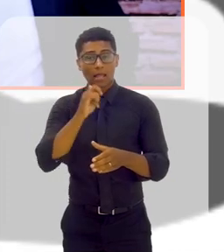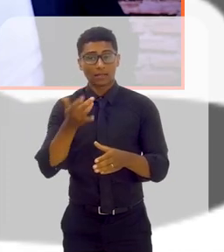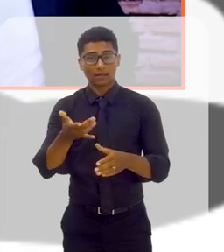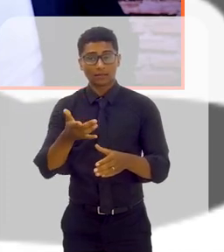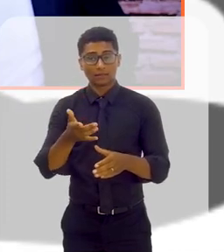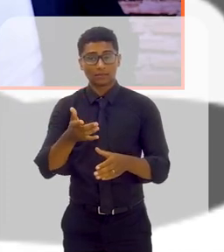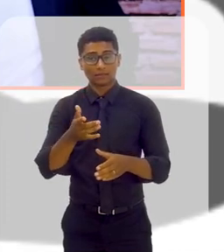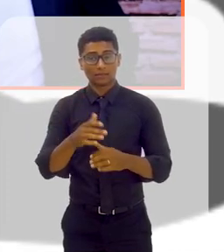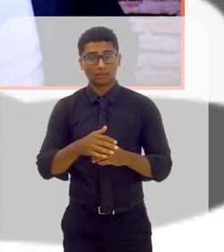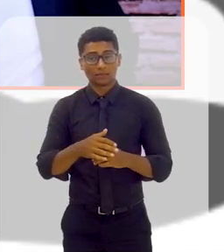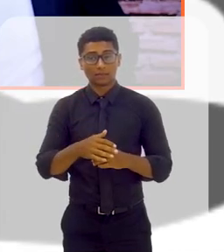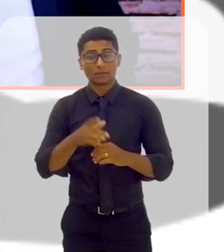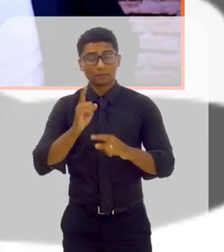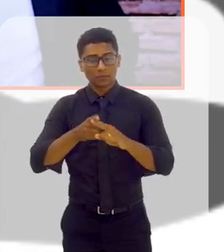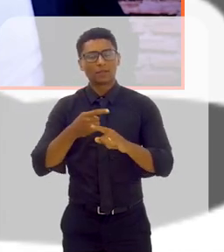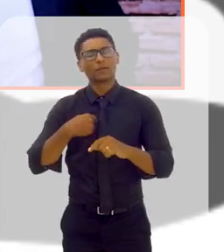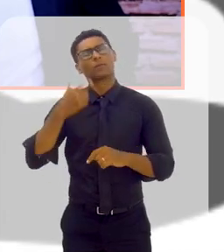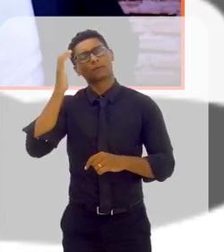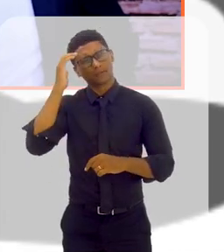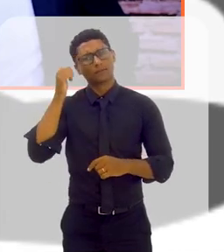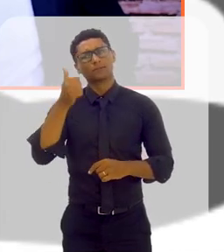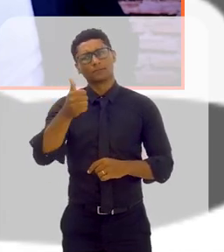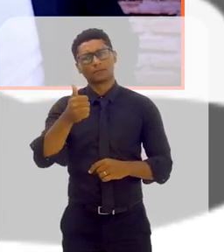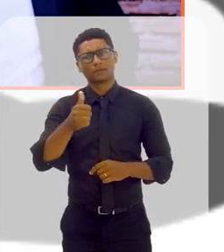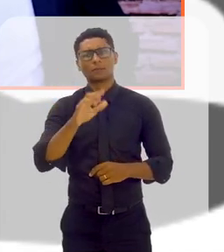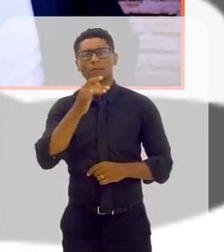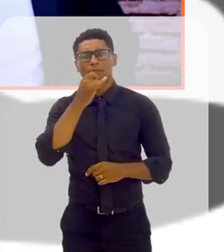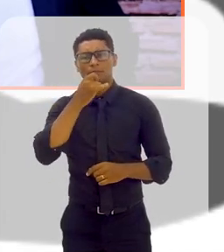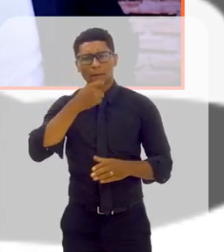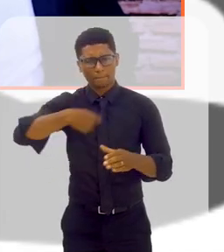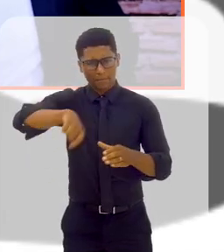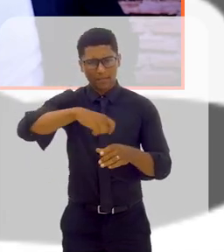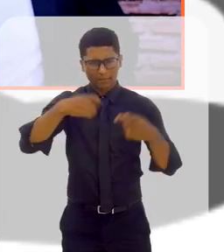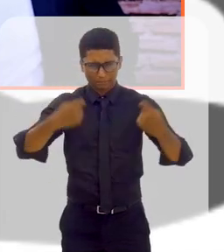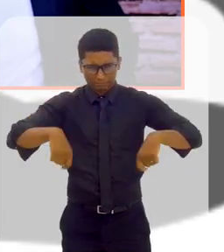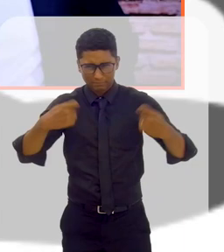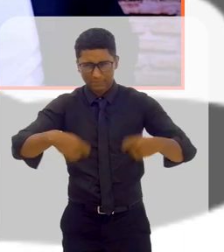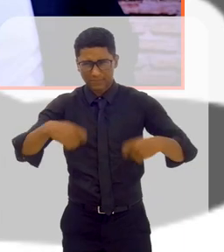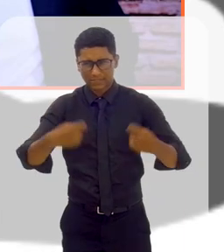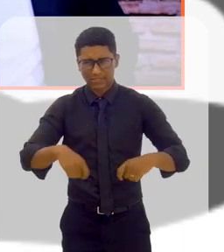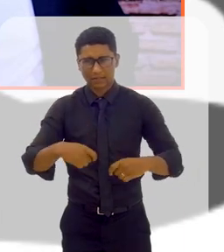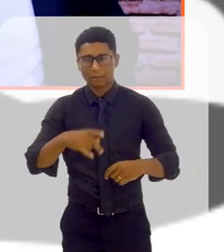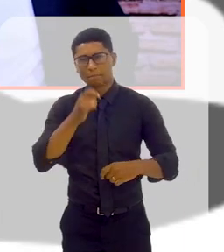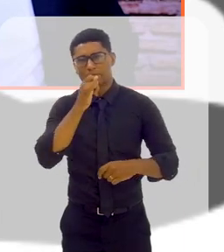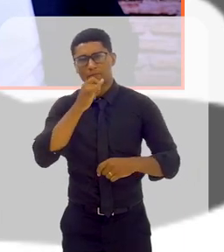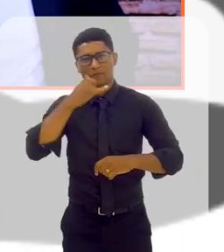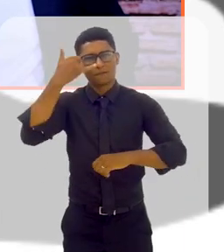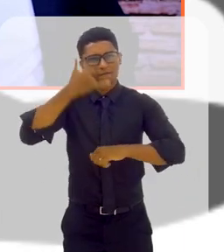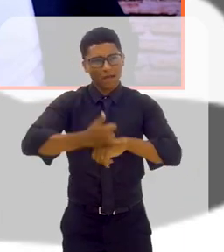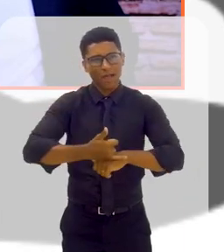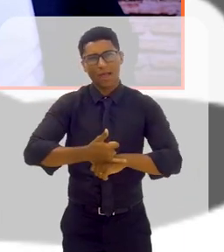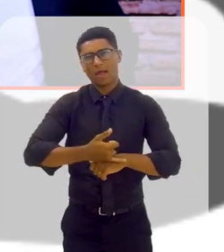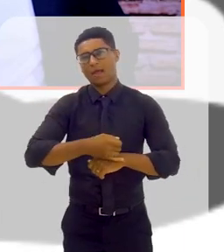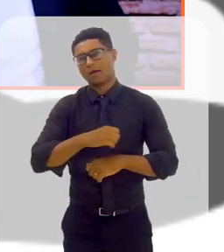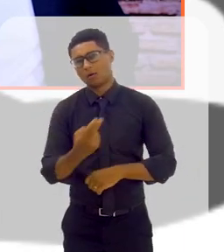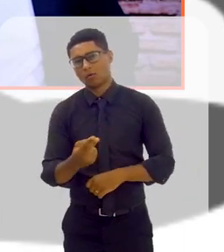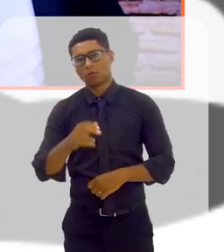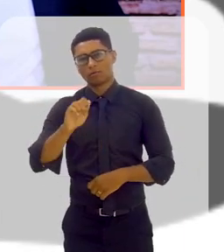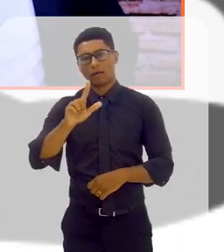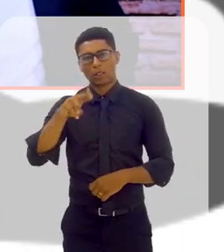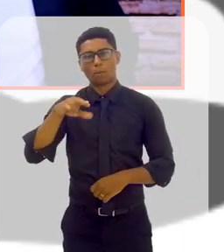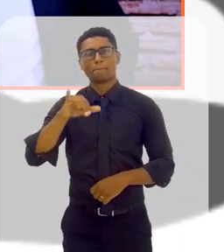Só se tiver tomado porque assim eu tô entendendo você mas a panela tem que ser elétrica quer dizer a parte do ferro ou do alumínio